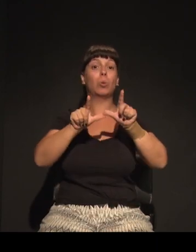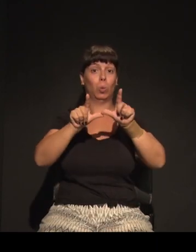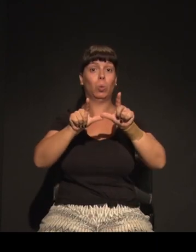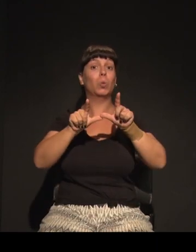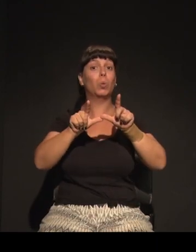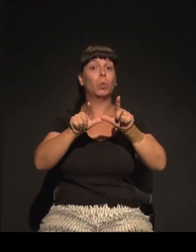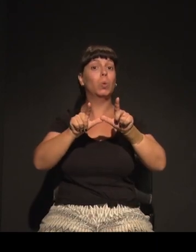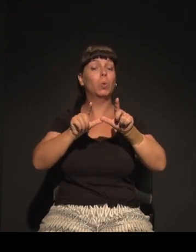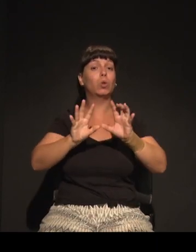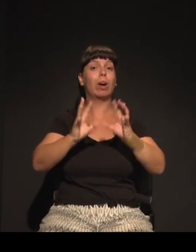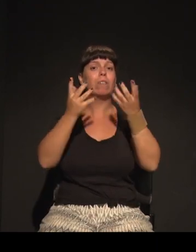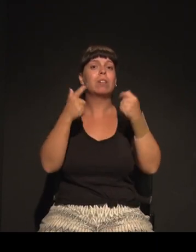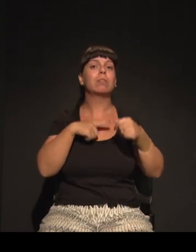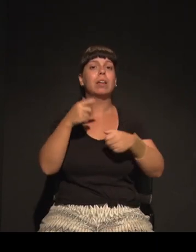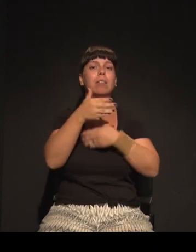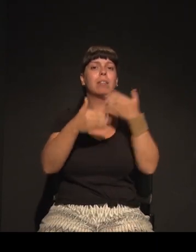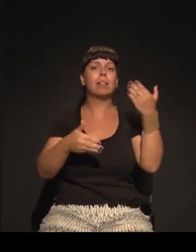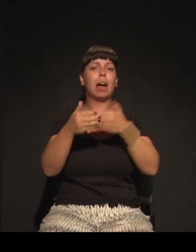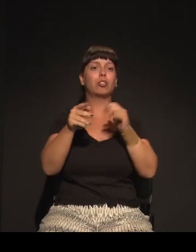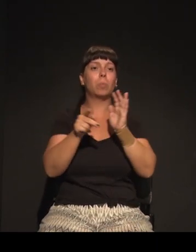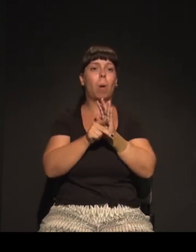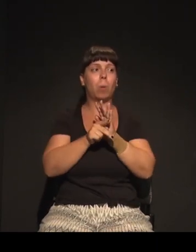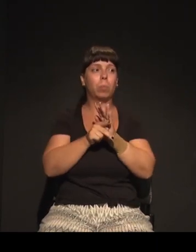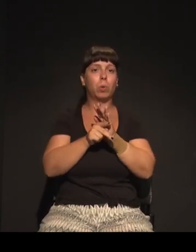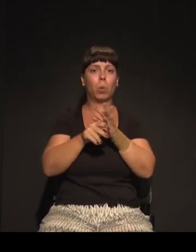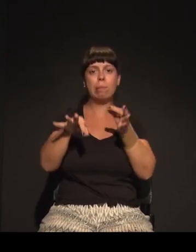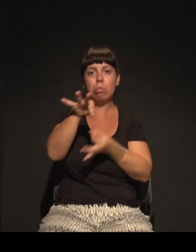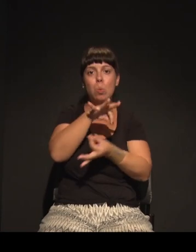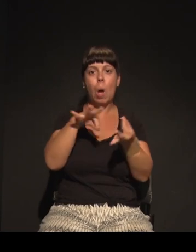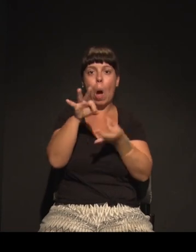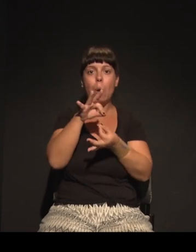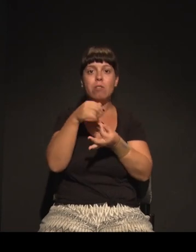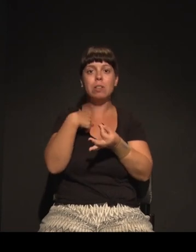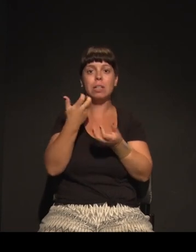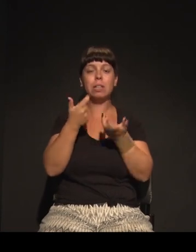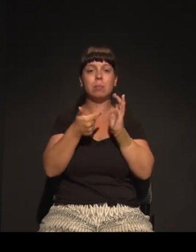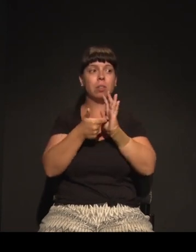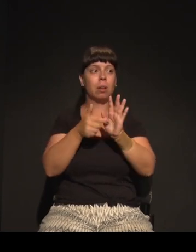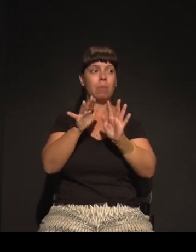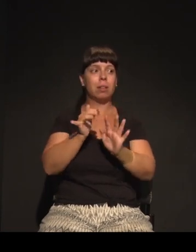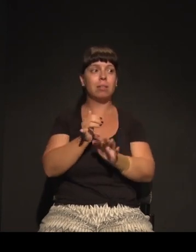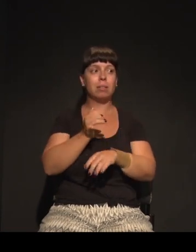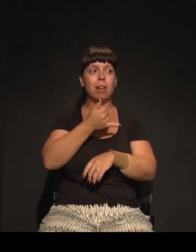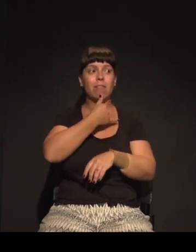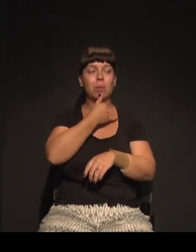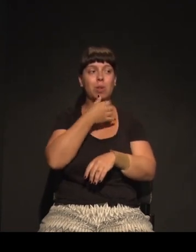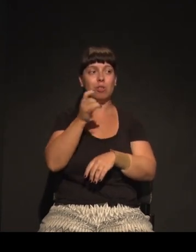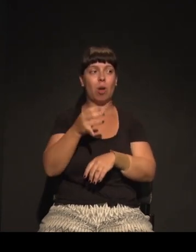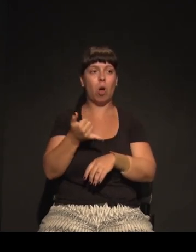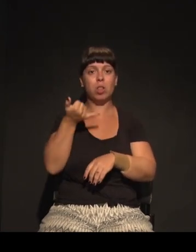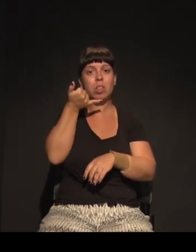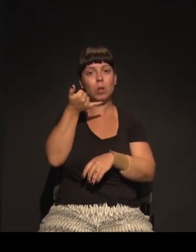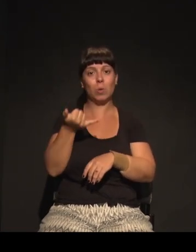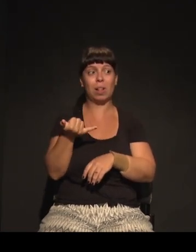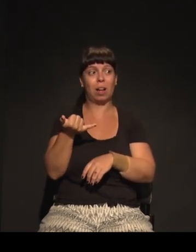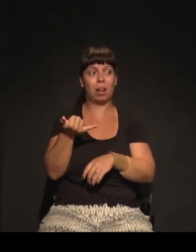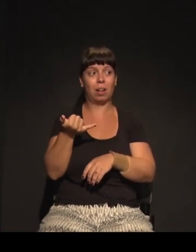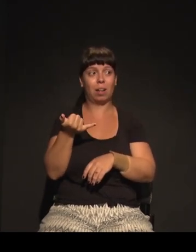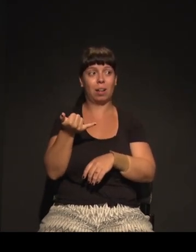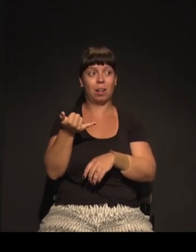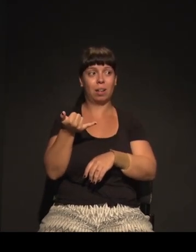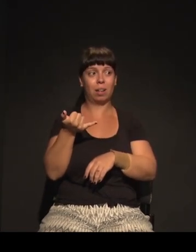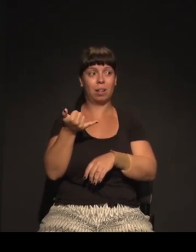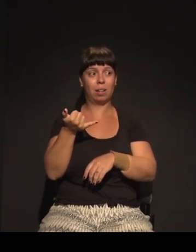slide também do ritual que eu ia passar aqui mas infelizmente vivo eu estava somente com celular e aí eu passei anteriormente mas não